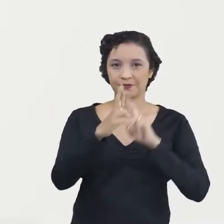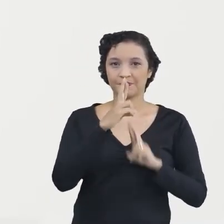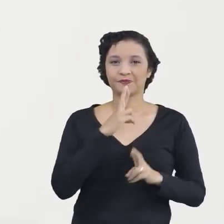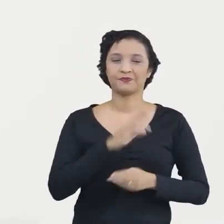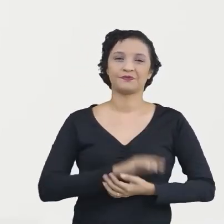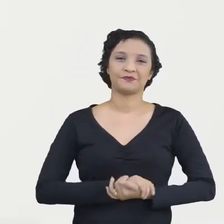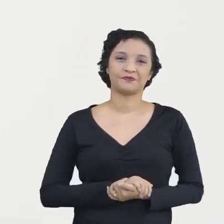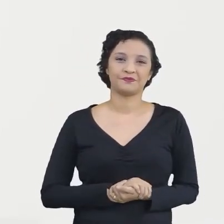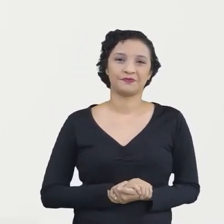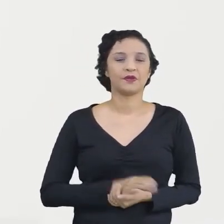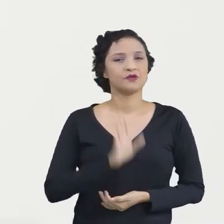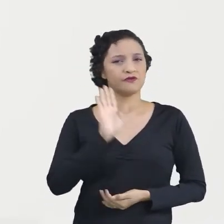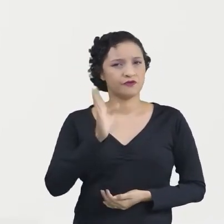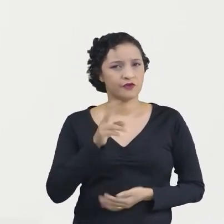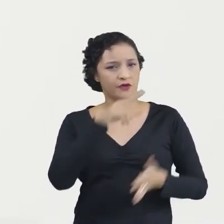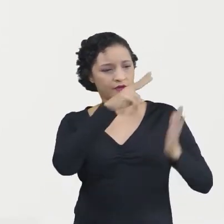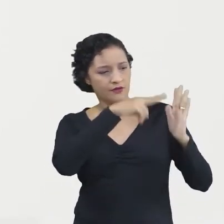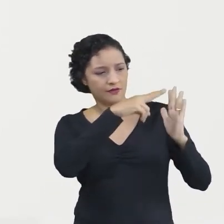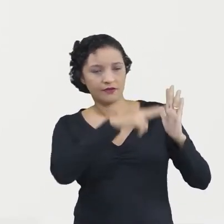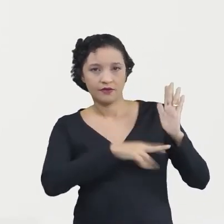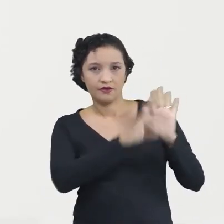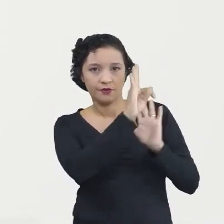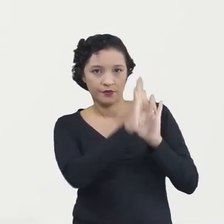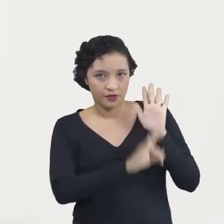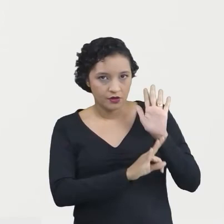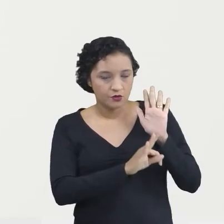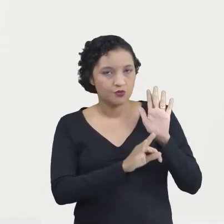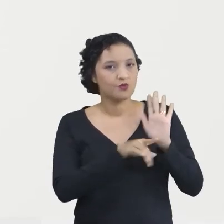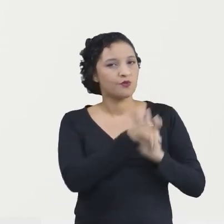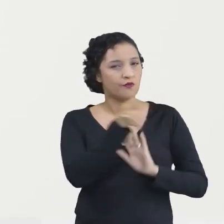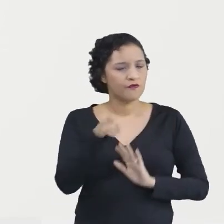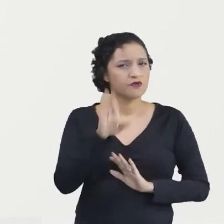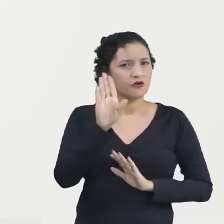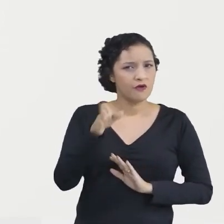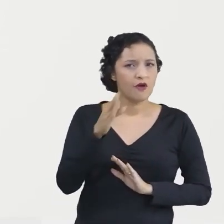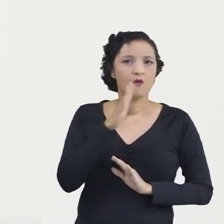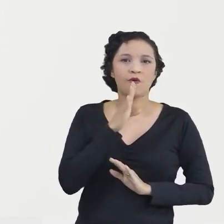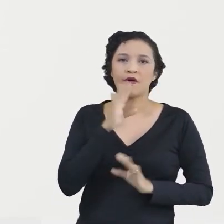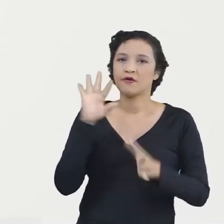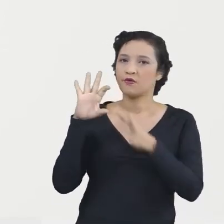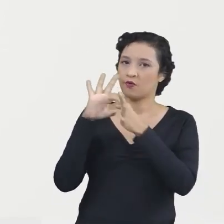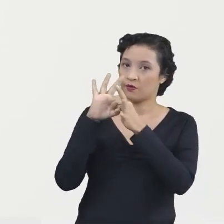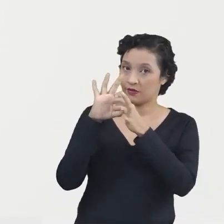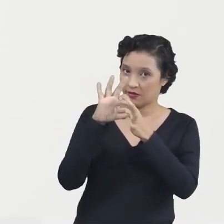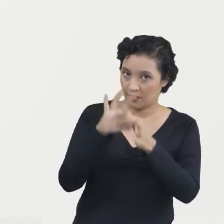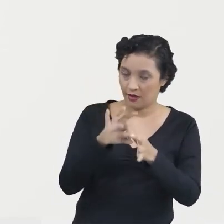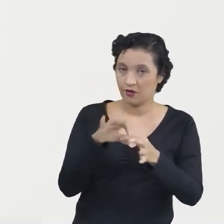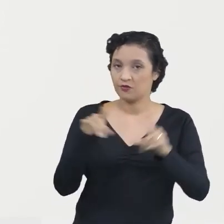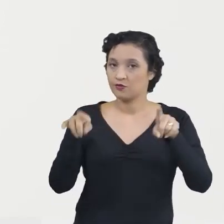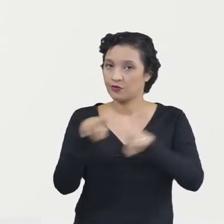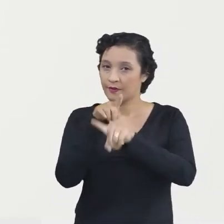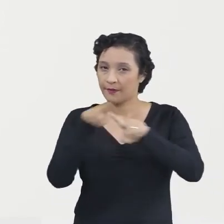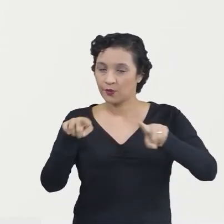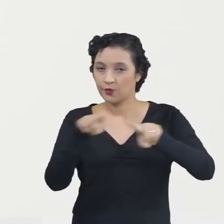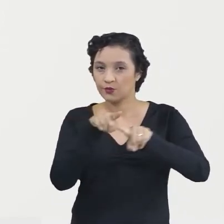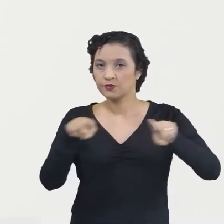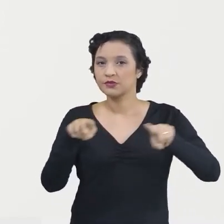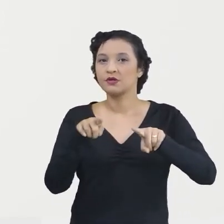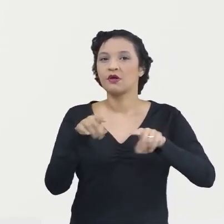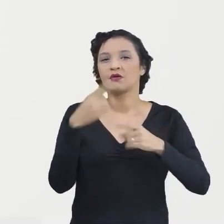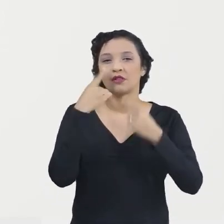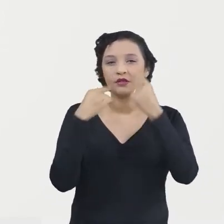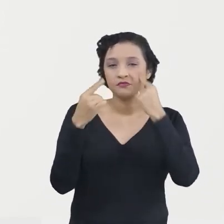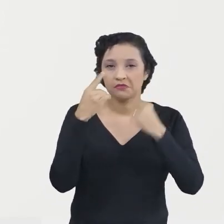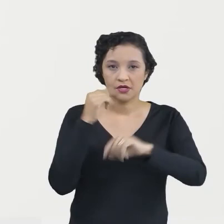Com base na leitura e no contexto da música Lamento de Raça, vocês leram os versos direitinho, né? Vocês teriam